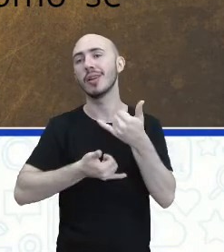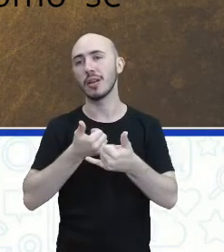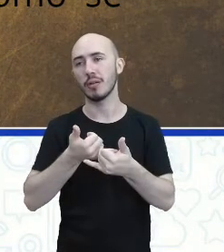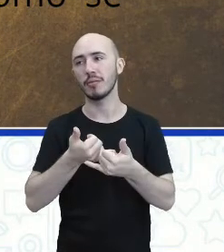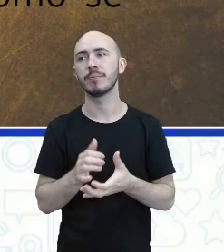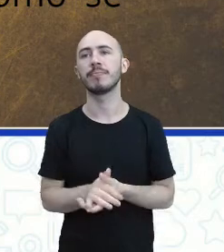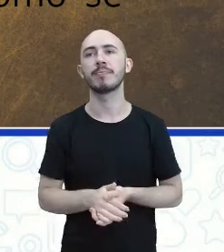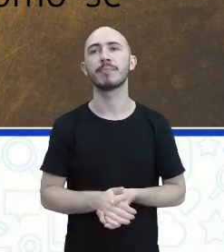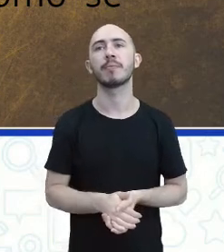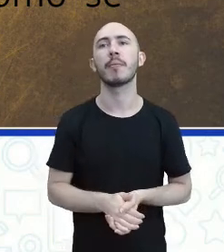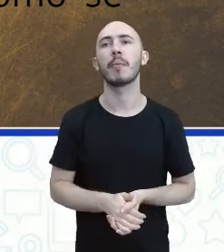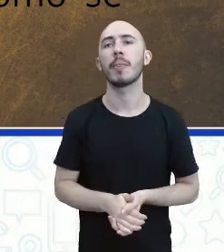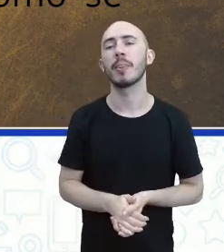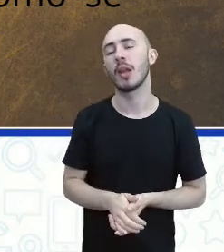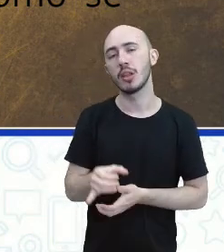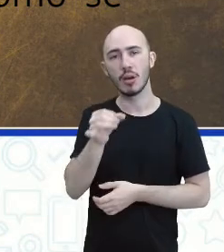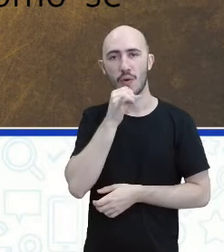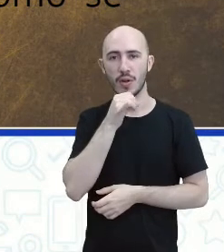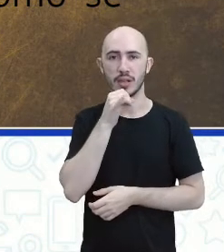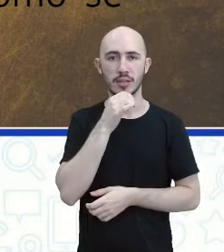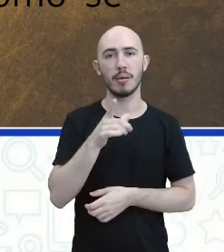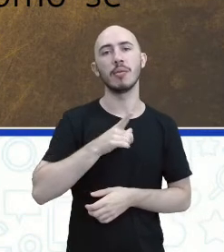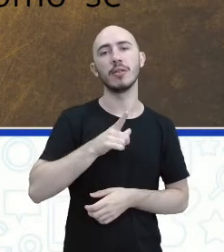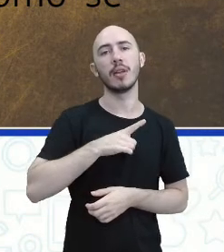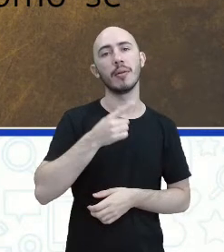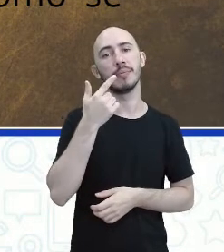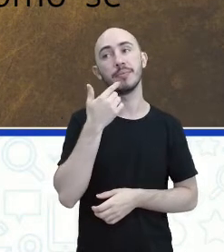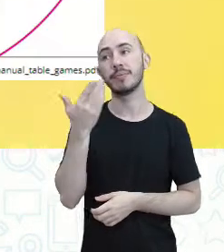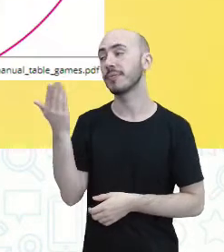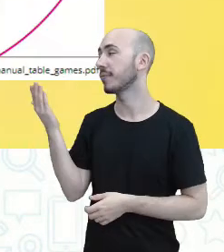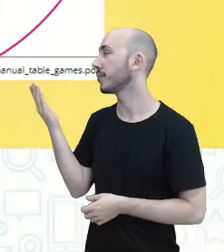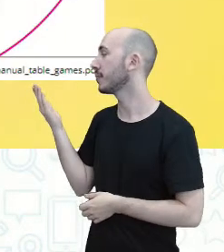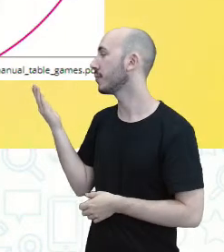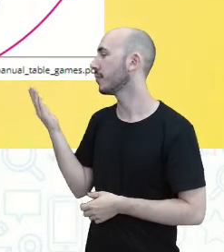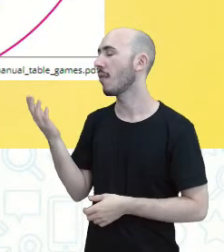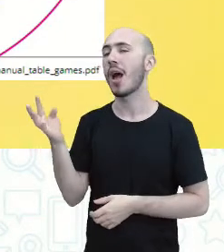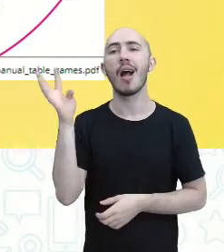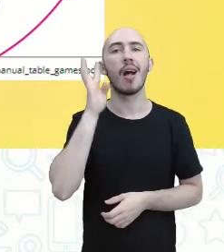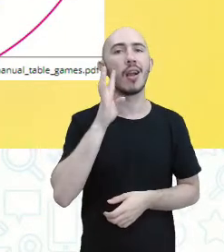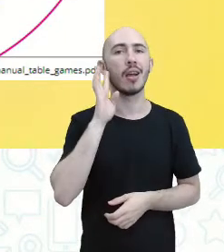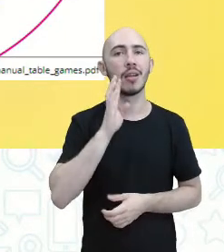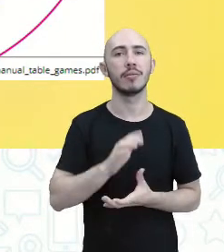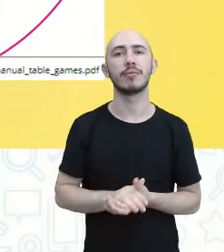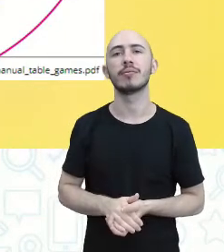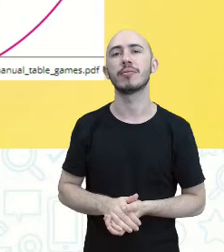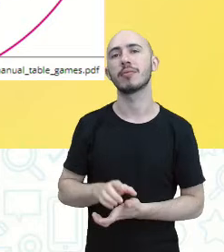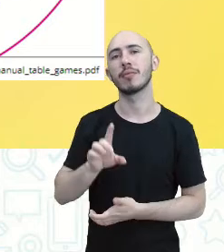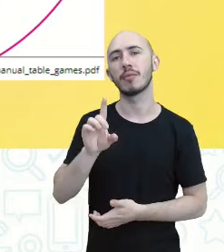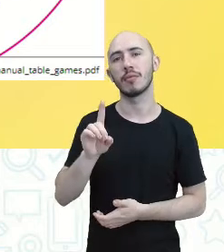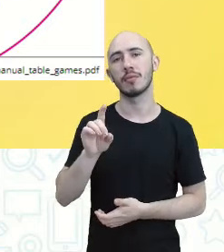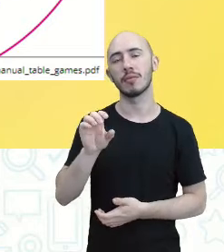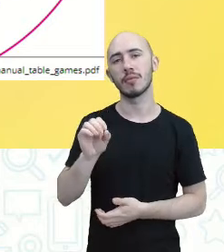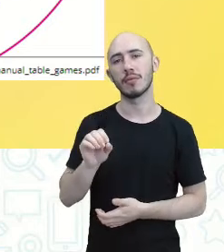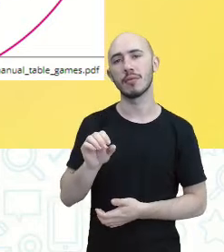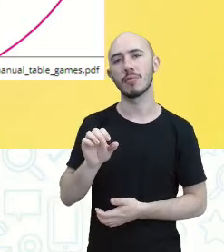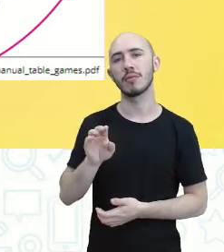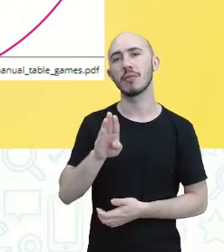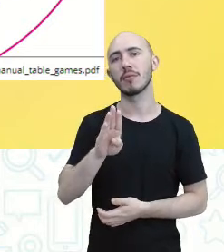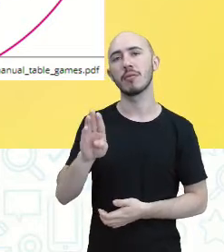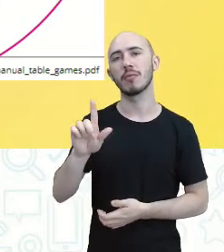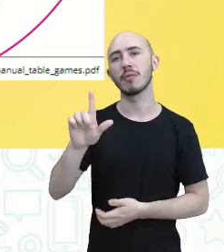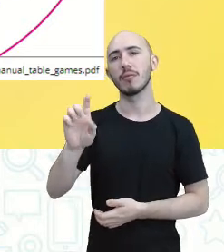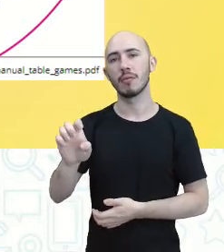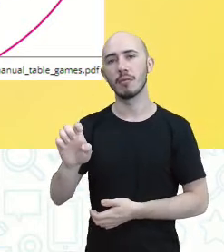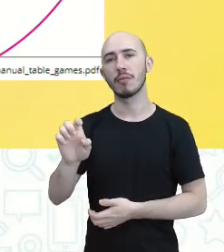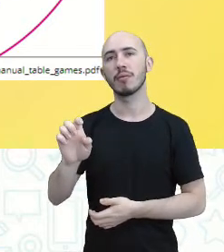E aí eu trouxe um exemplo de um joguinho que eu acho bem legal, que é o Double. E aí eu trouxe o